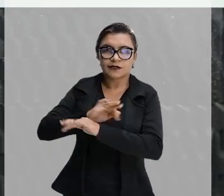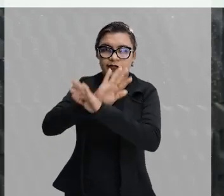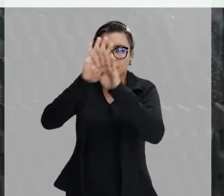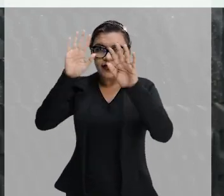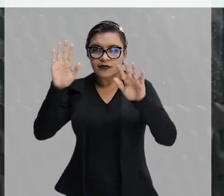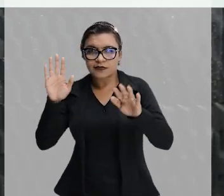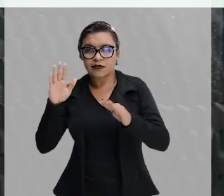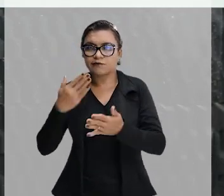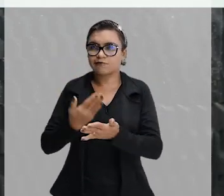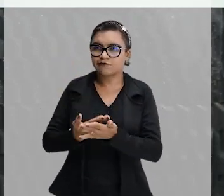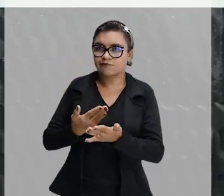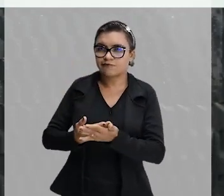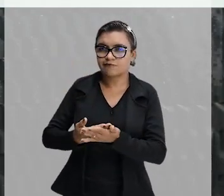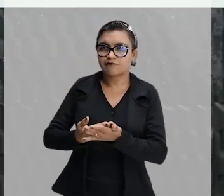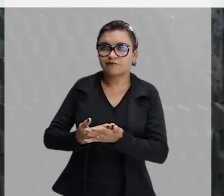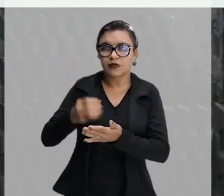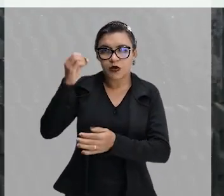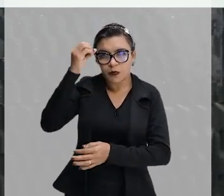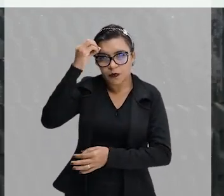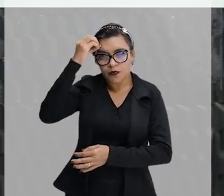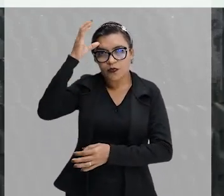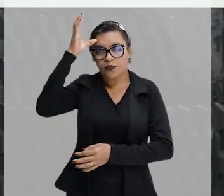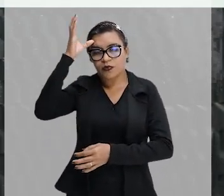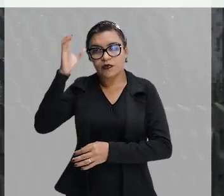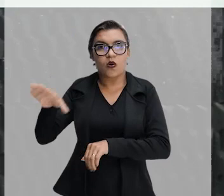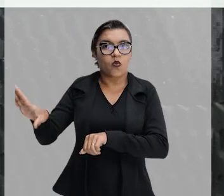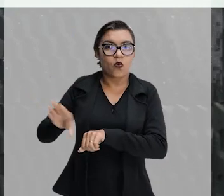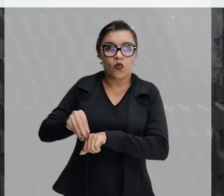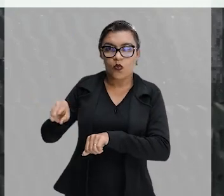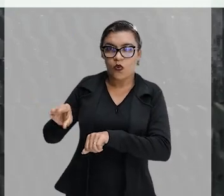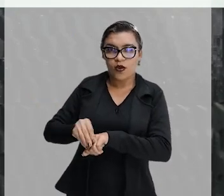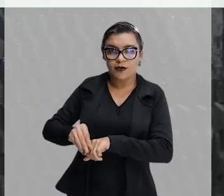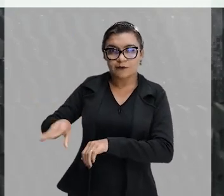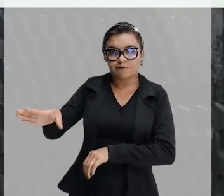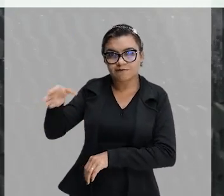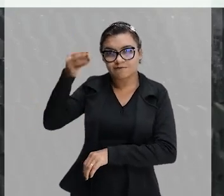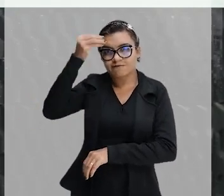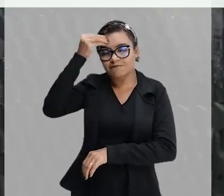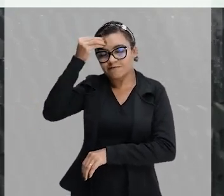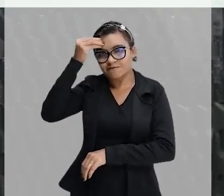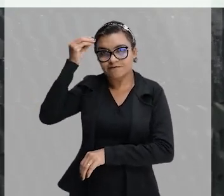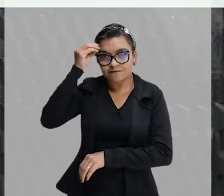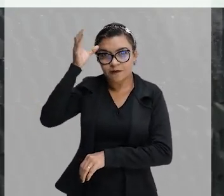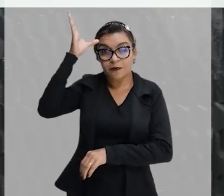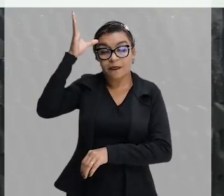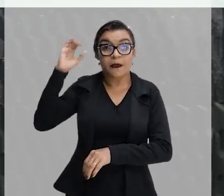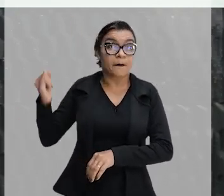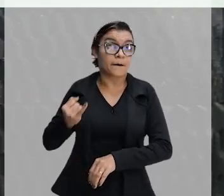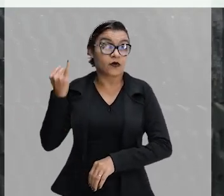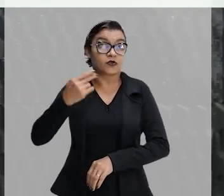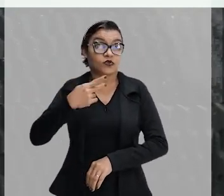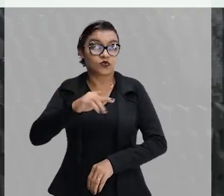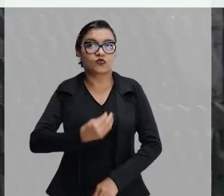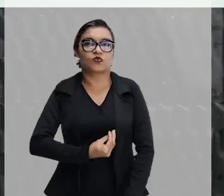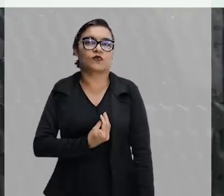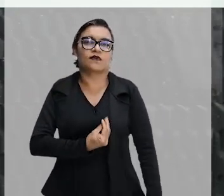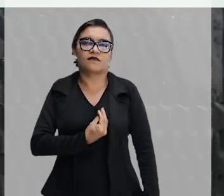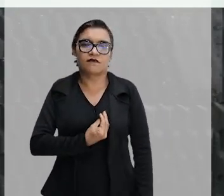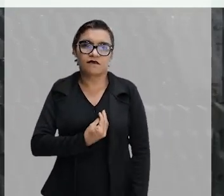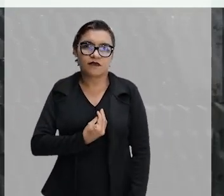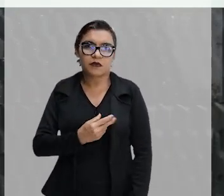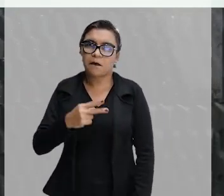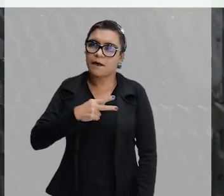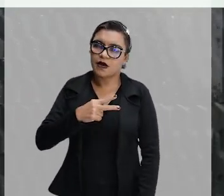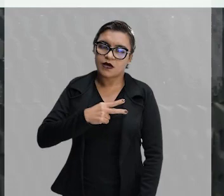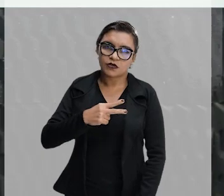quanto a o conhecimento, quanto a você obter esse conhecimento que é importante aí tanto para a sua vida